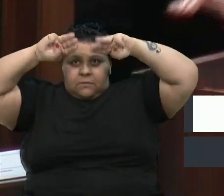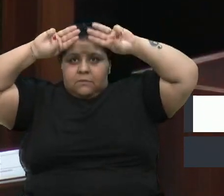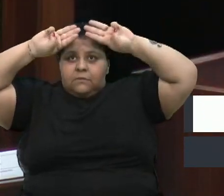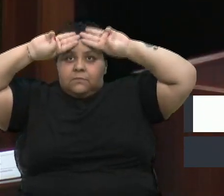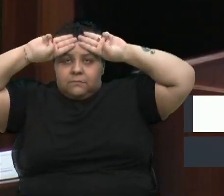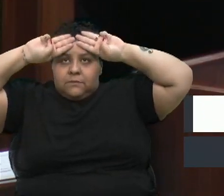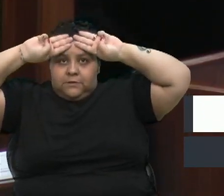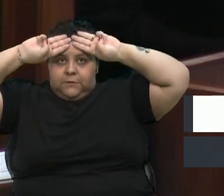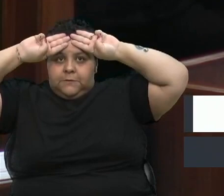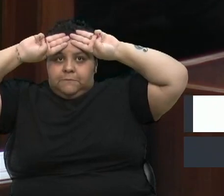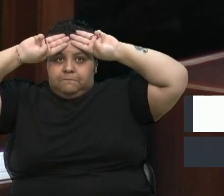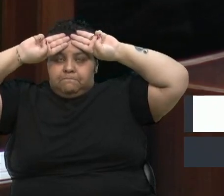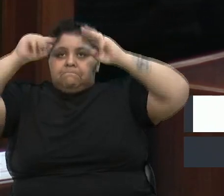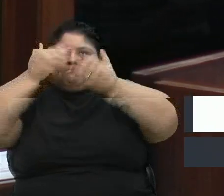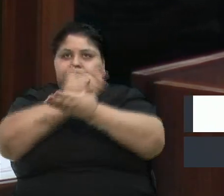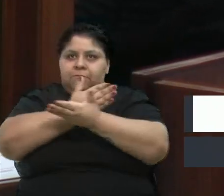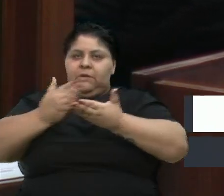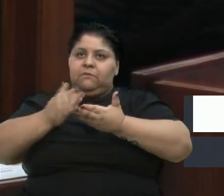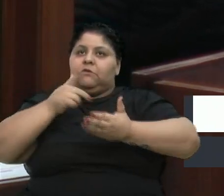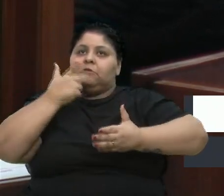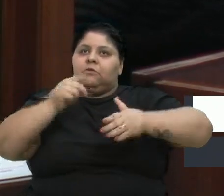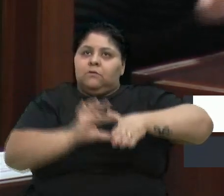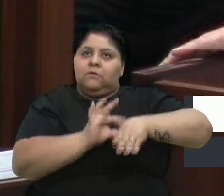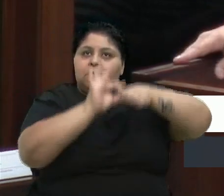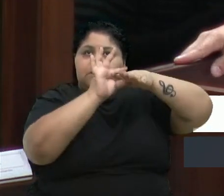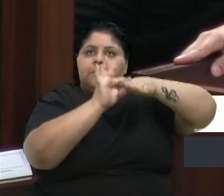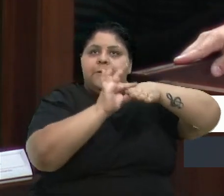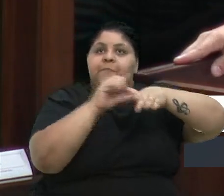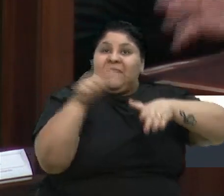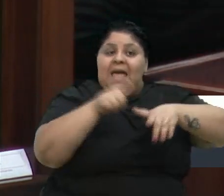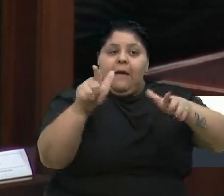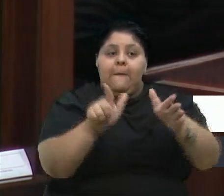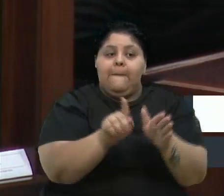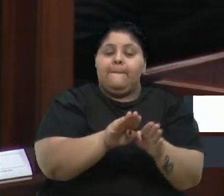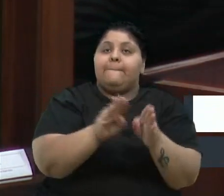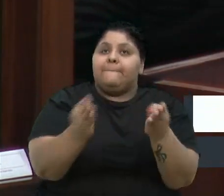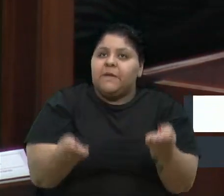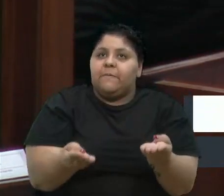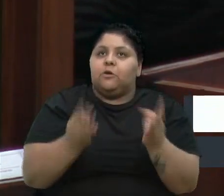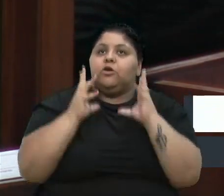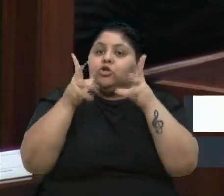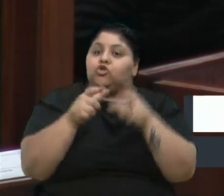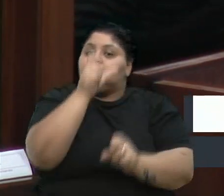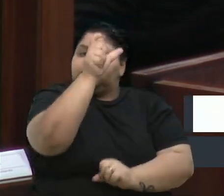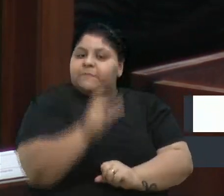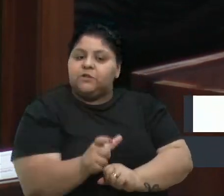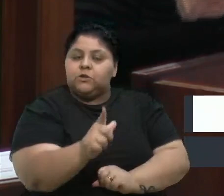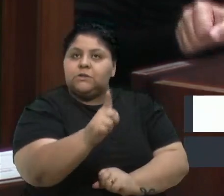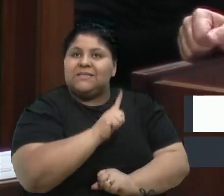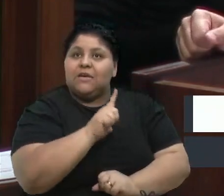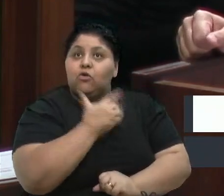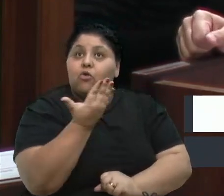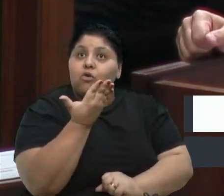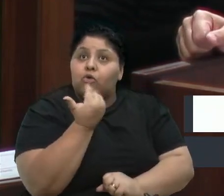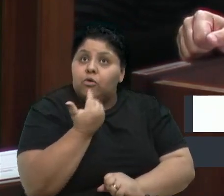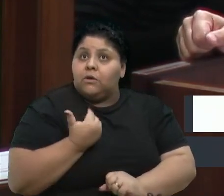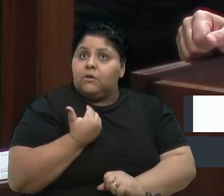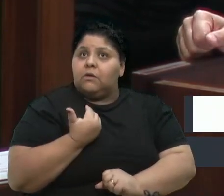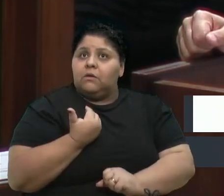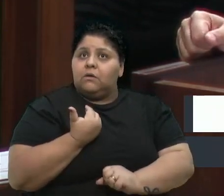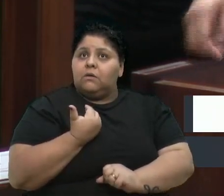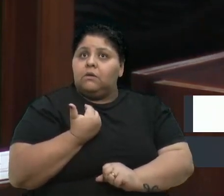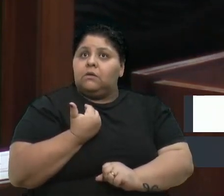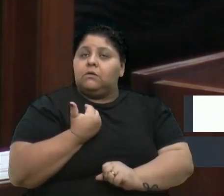do PT. Segue a declaração de líder. É bíblico, inclusive, que todas as pessoas tenham comida, acesso à